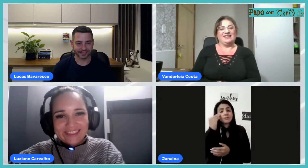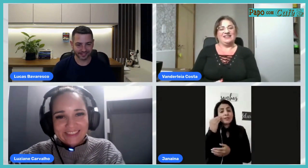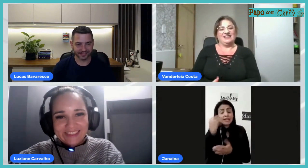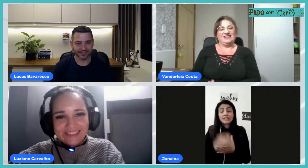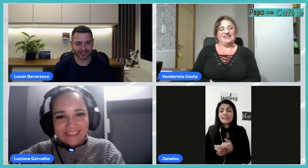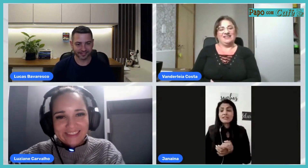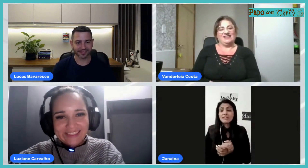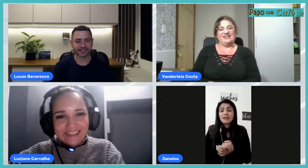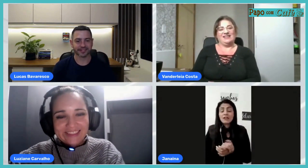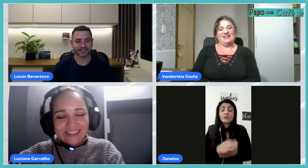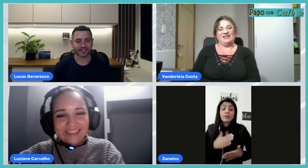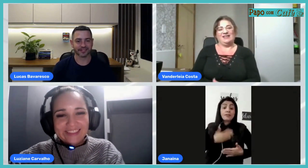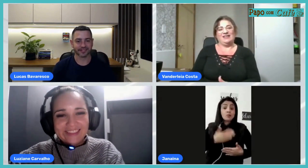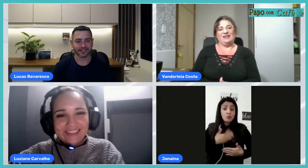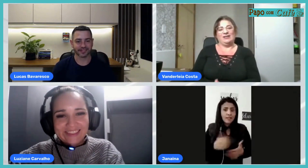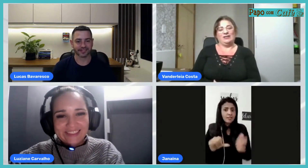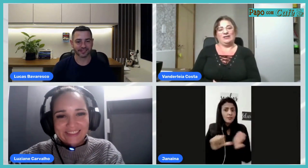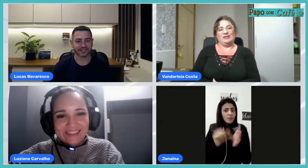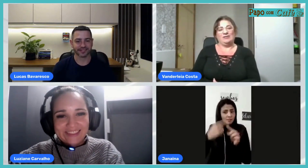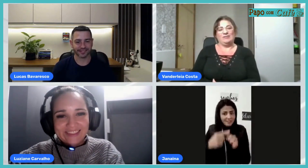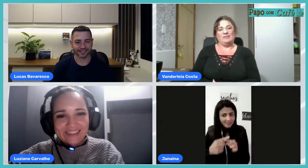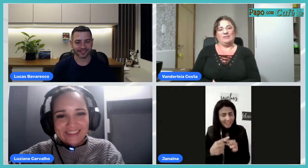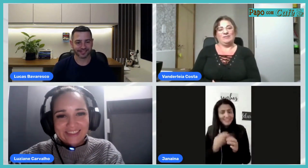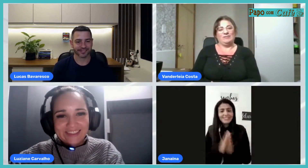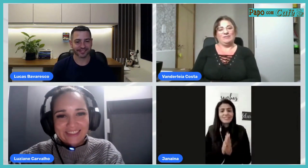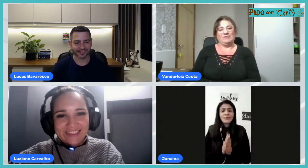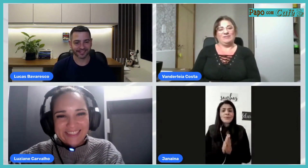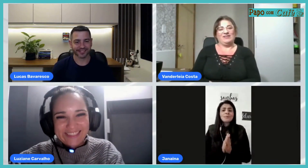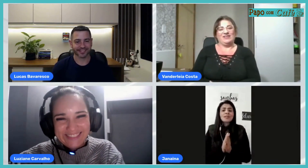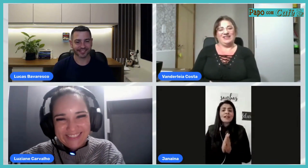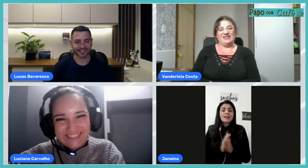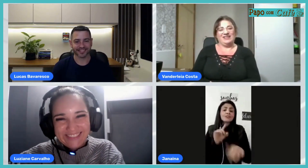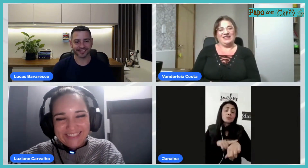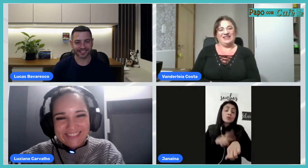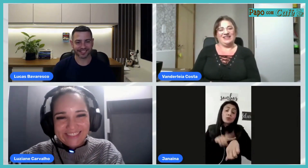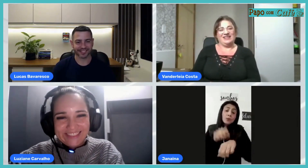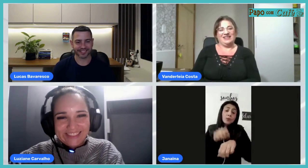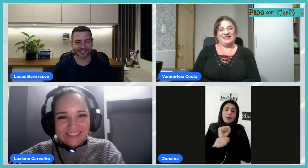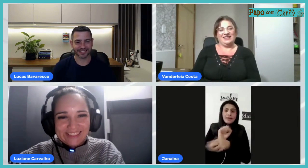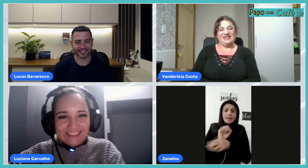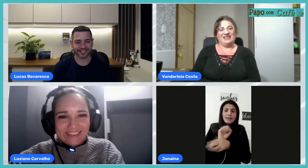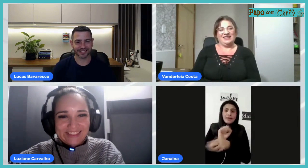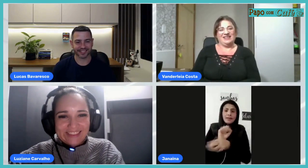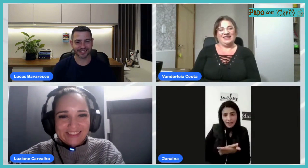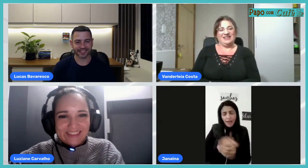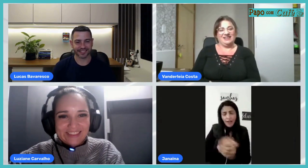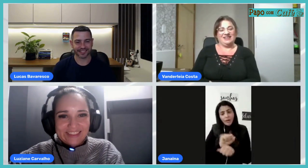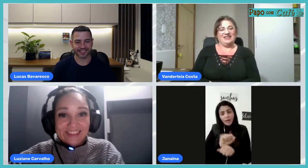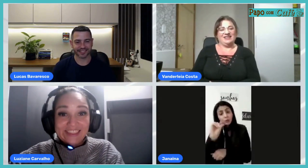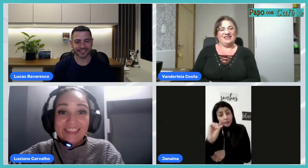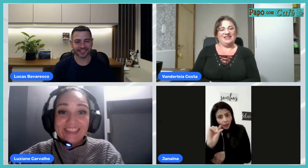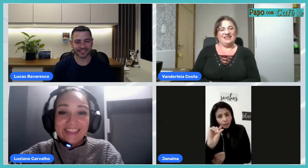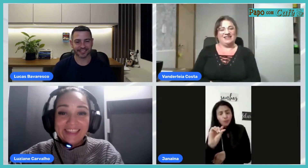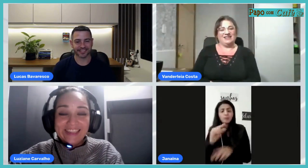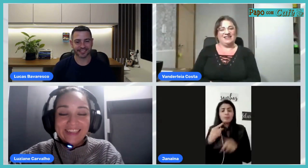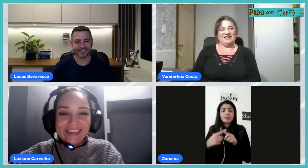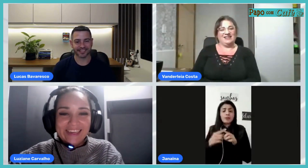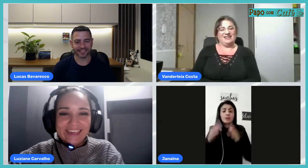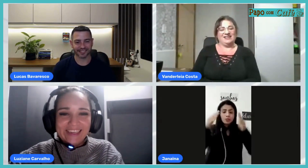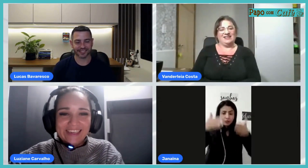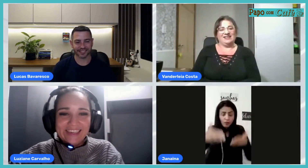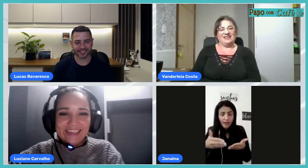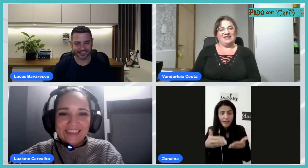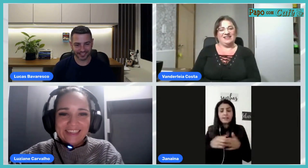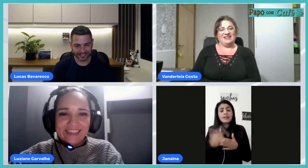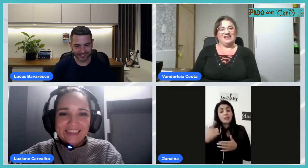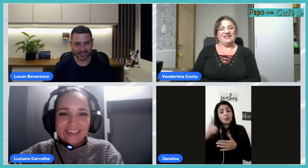compartilhar as experiências. Eu fiquei bem surpresa, porque é a minha primeira vez. Faz muito tempo que eu parei de interpretar, eu parei um tempo, porque agora